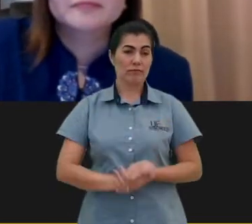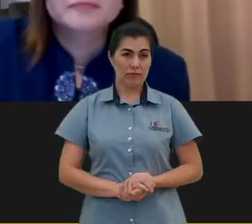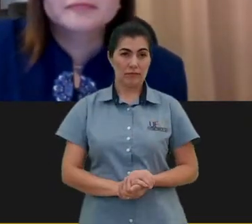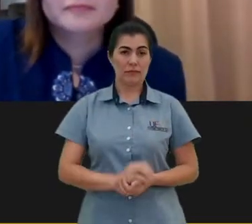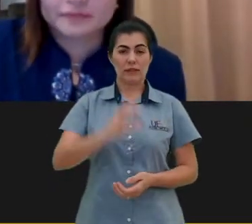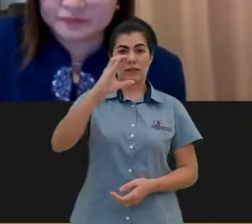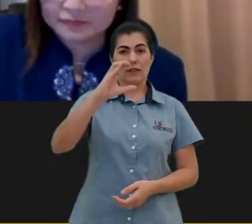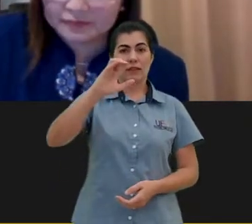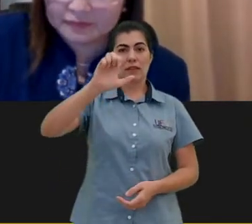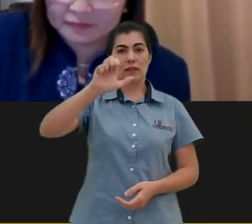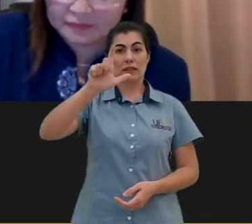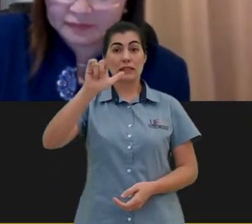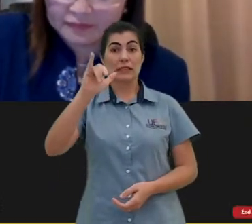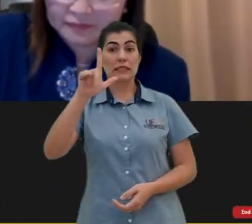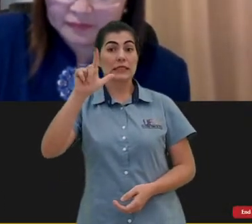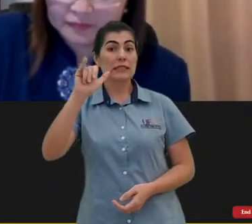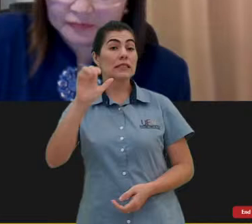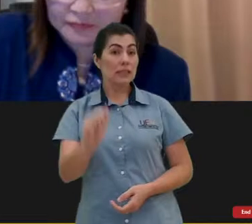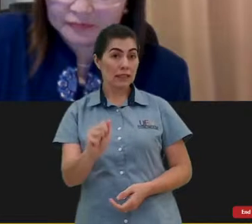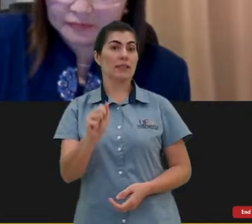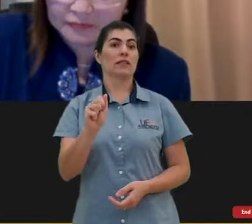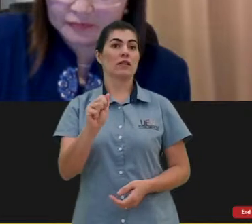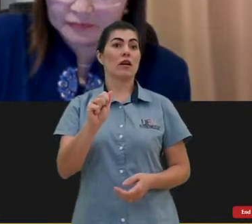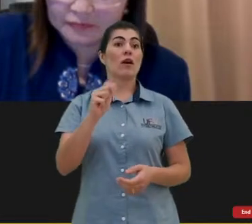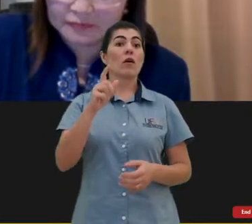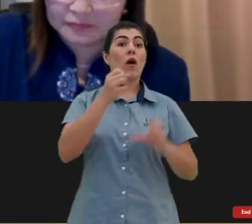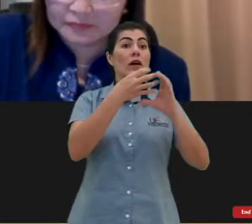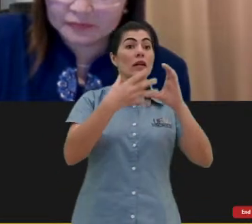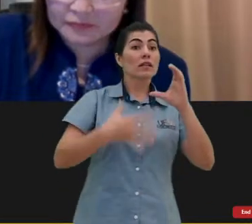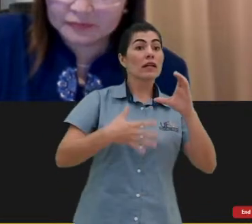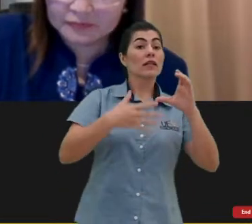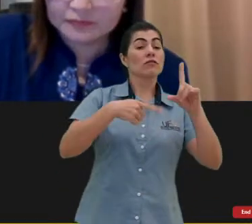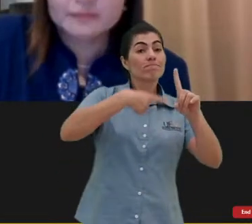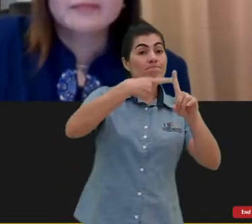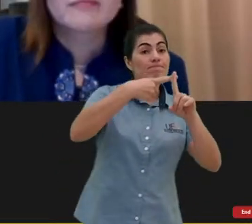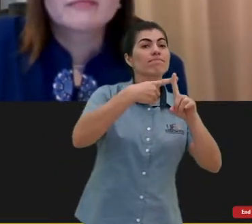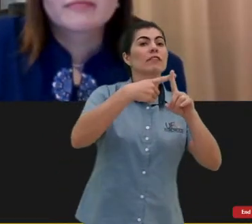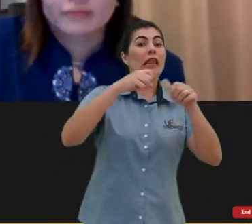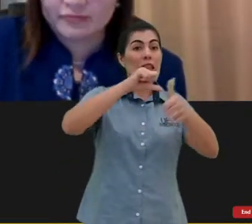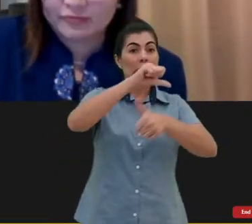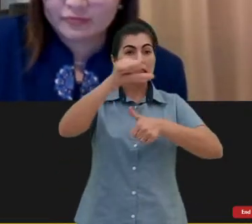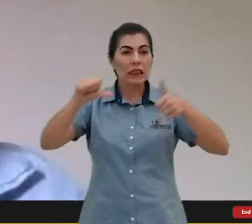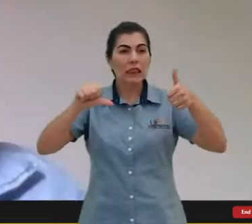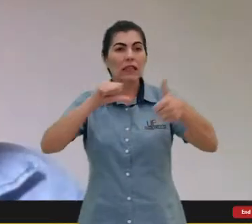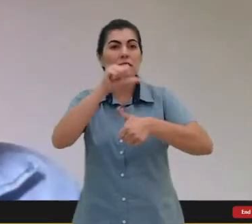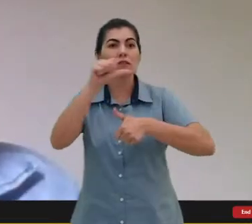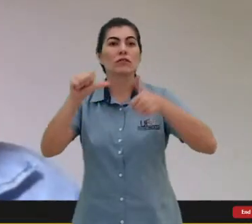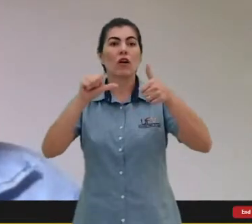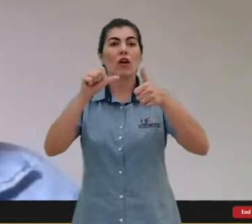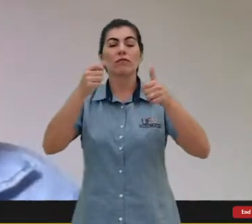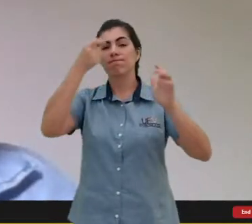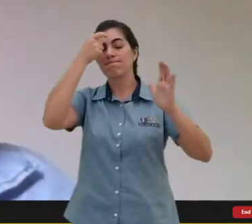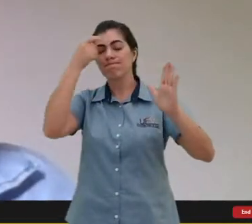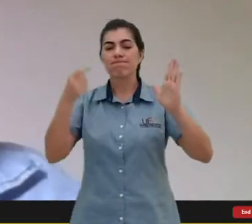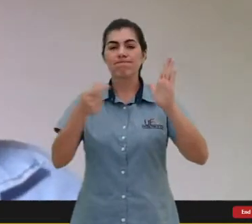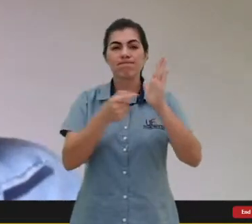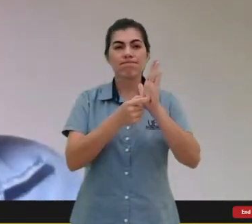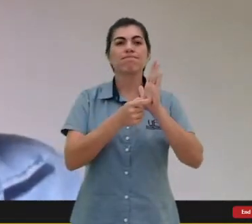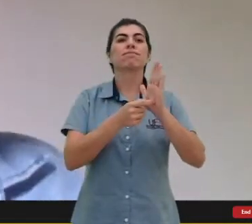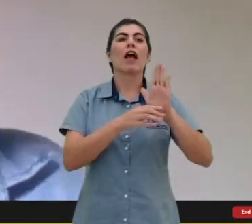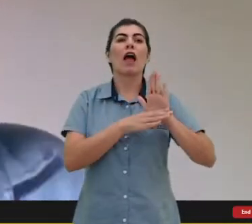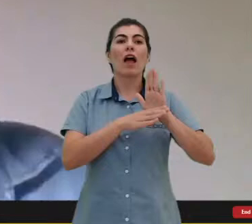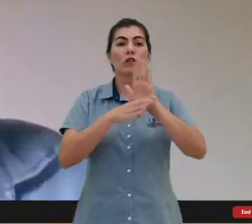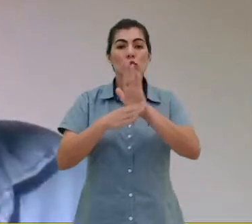Cecília Santos, quais as vantagens e mais vantajosas transformações a ubiquidade da inteligência artificial trará para